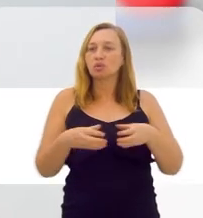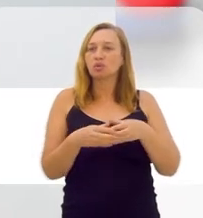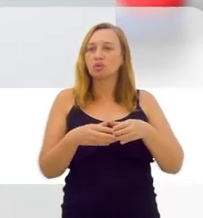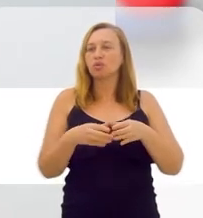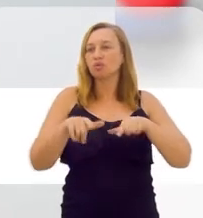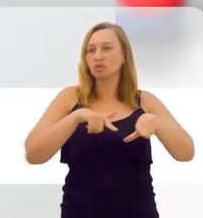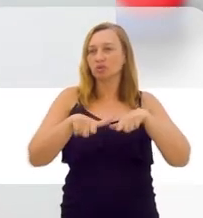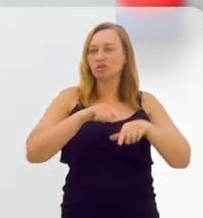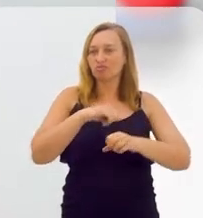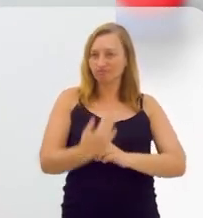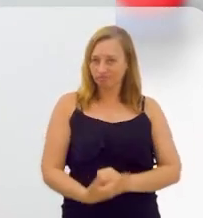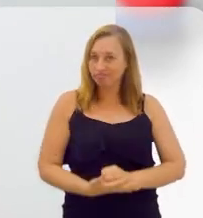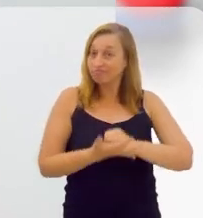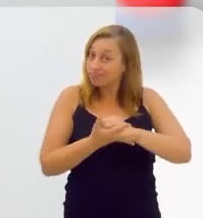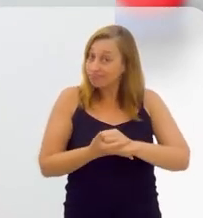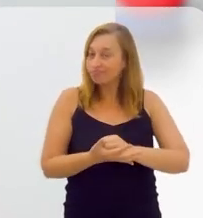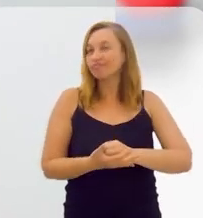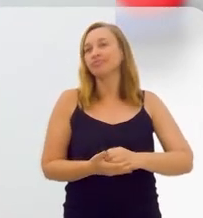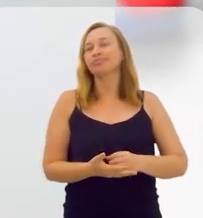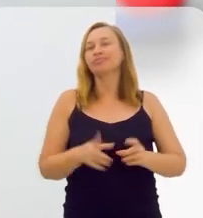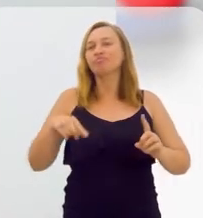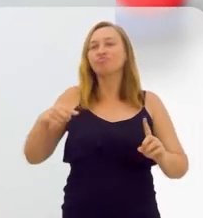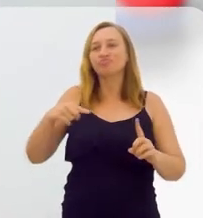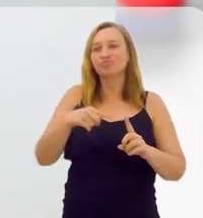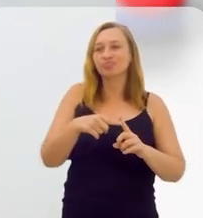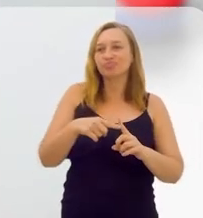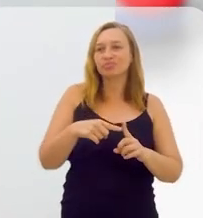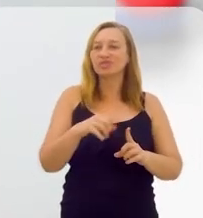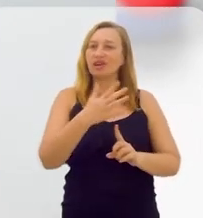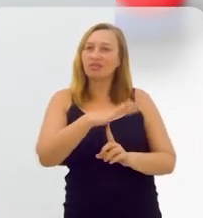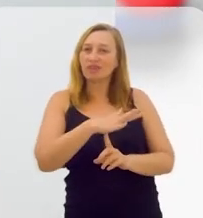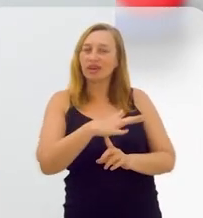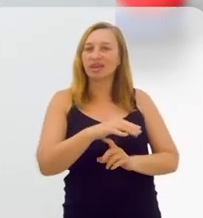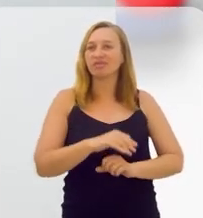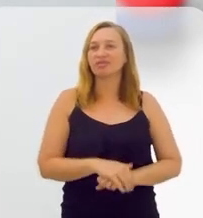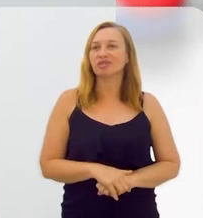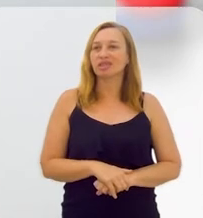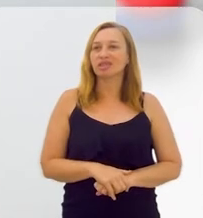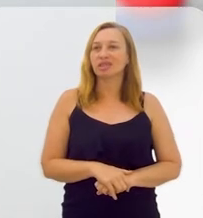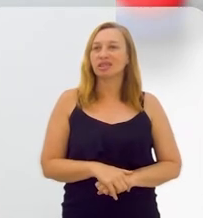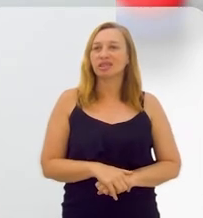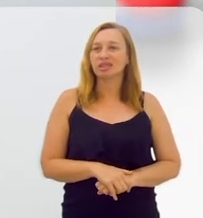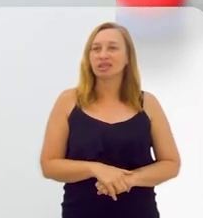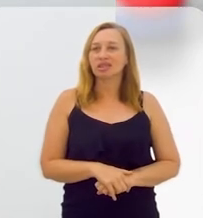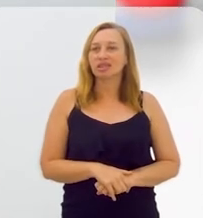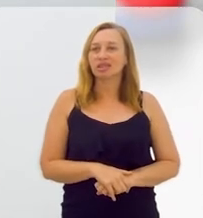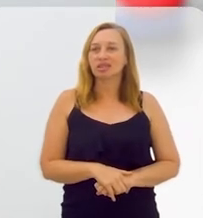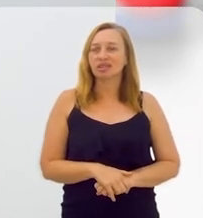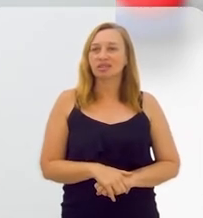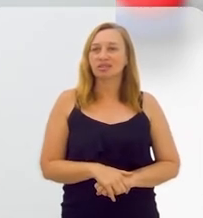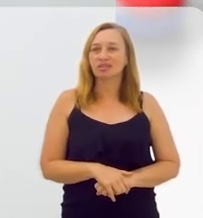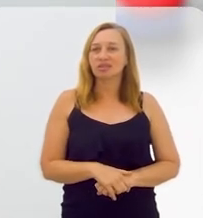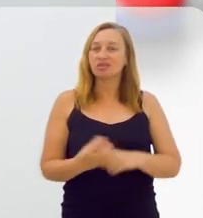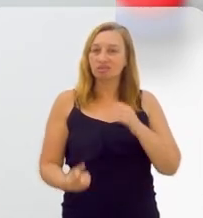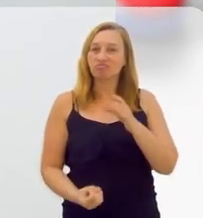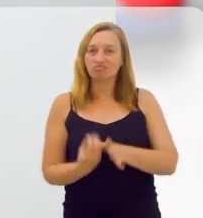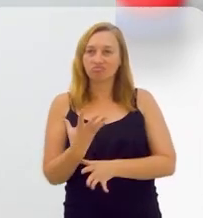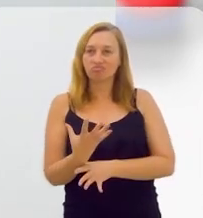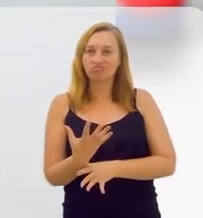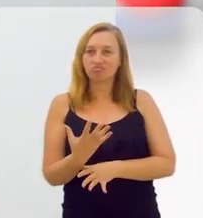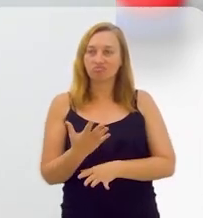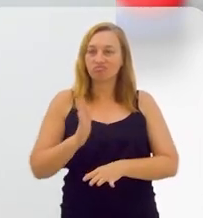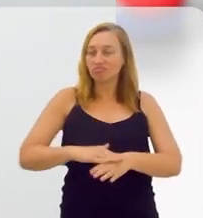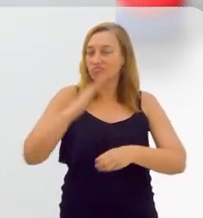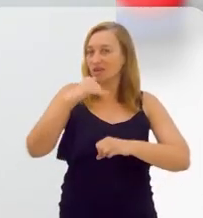do grupo de trabalho de sustentabilidade. E o objetivo da feira é que ela seja, né, na sua